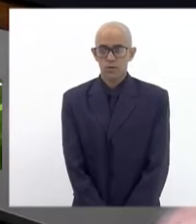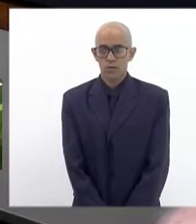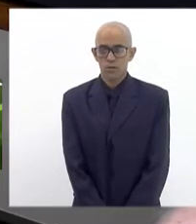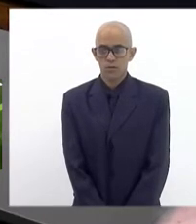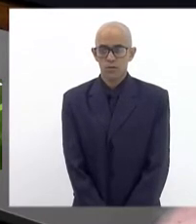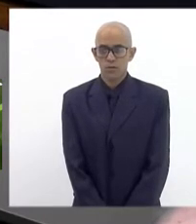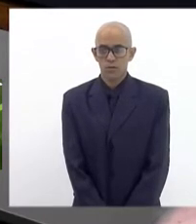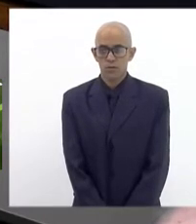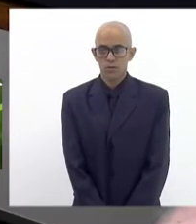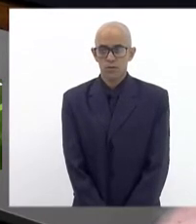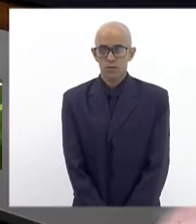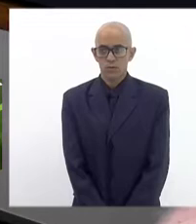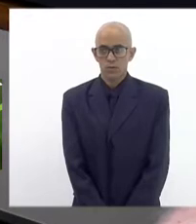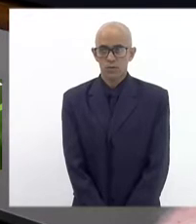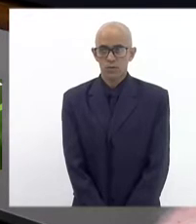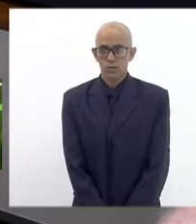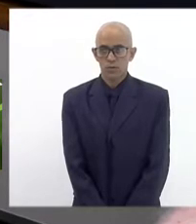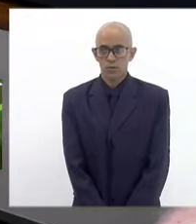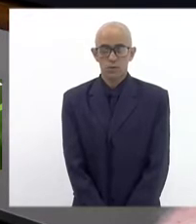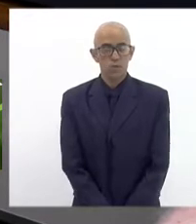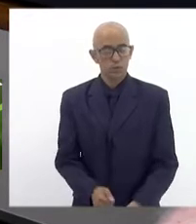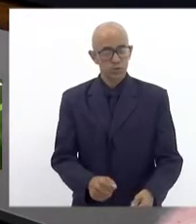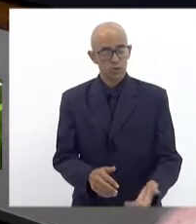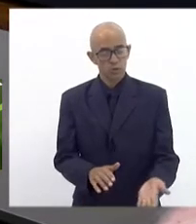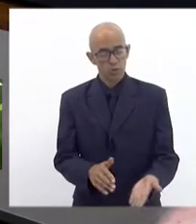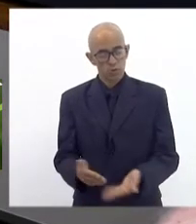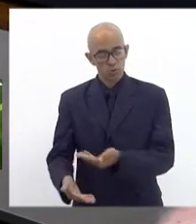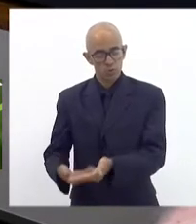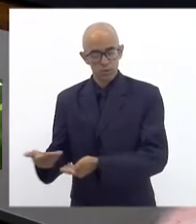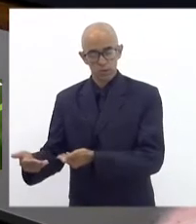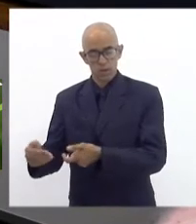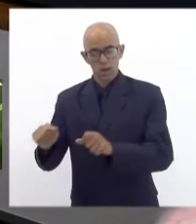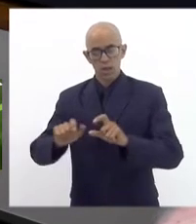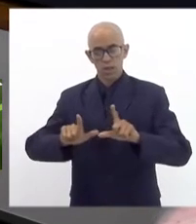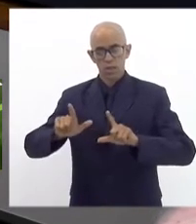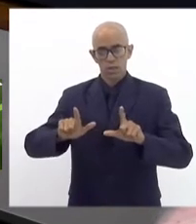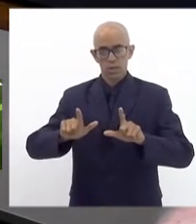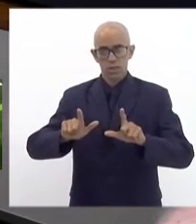Foi? Ainda não. Tem que compartilhar a tela cheia.